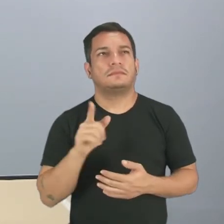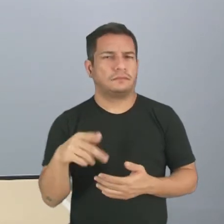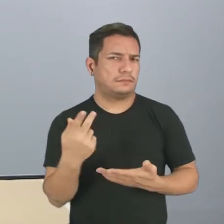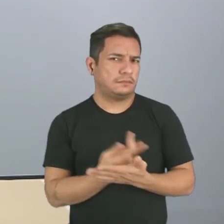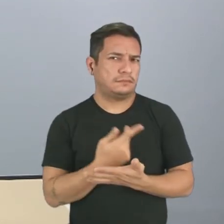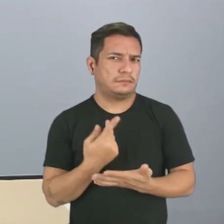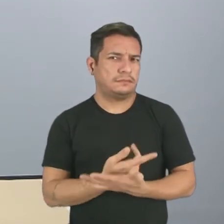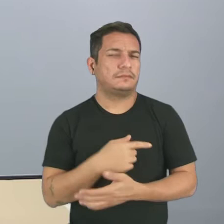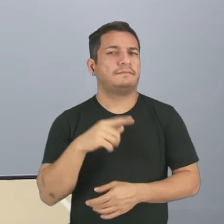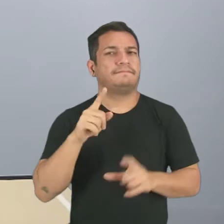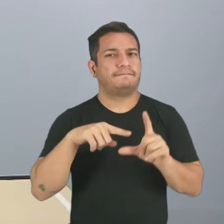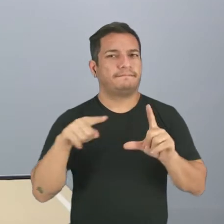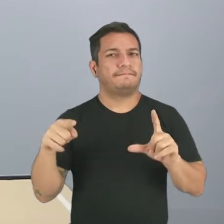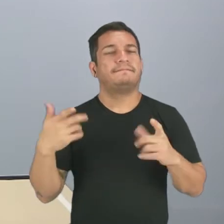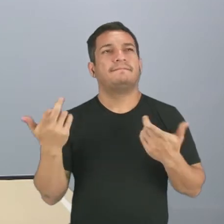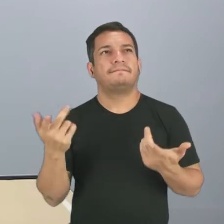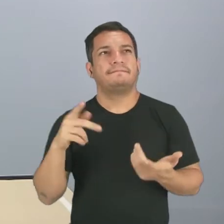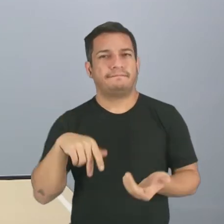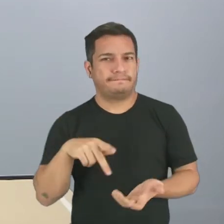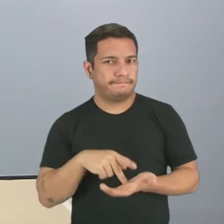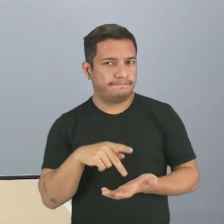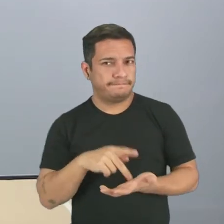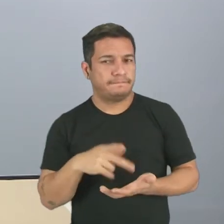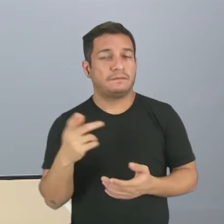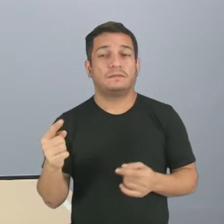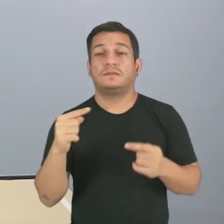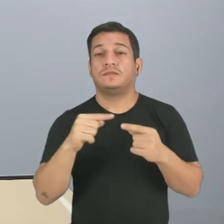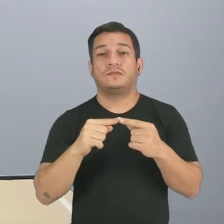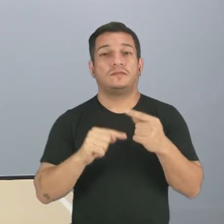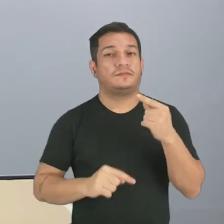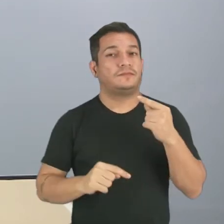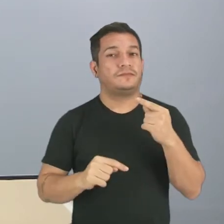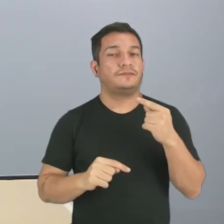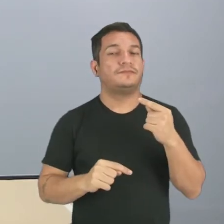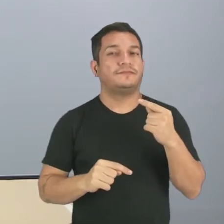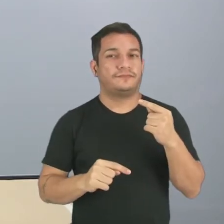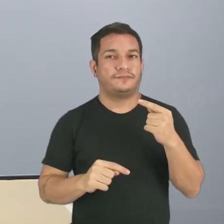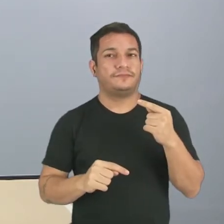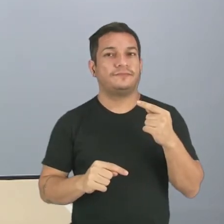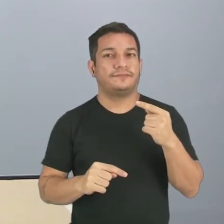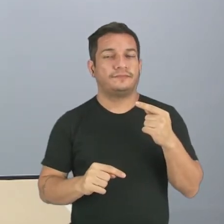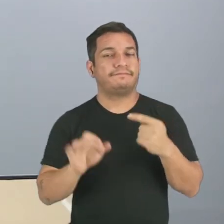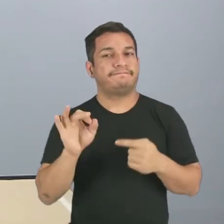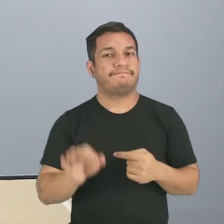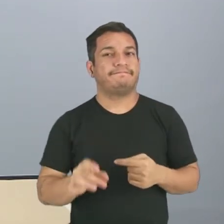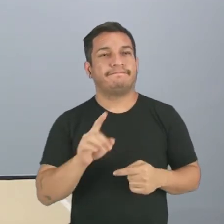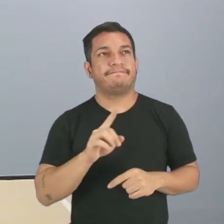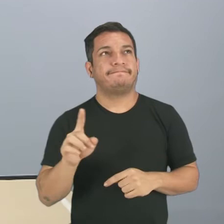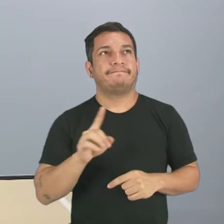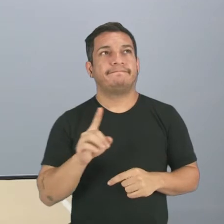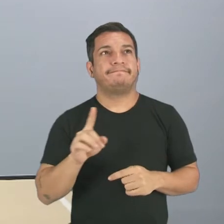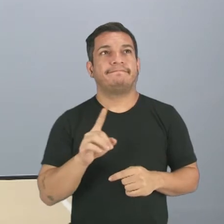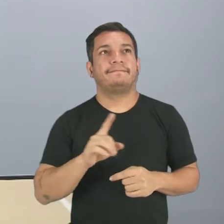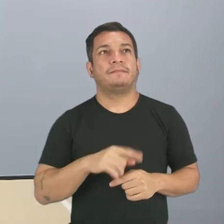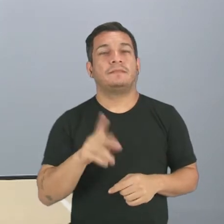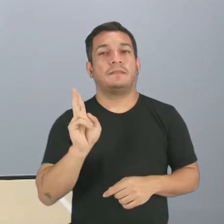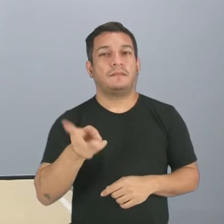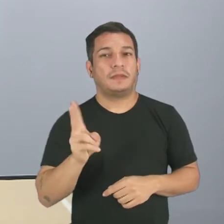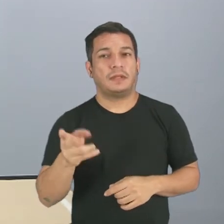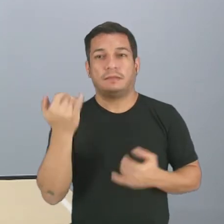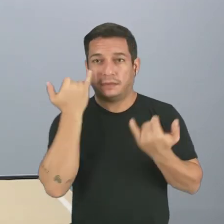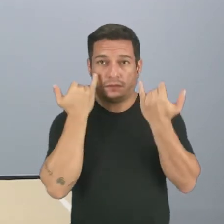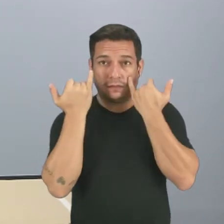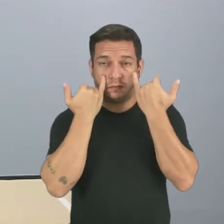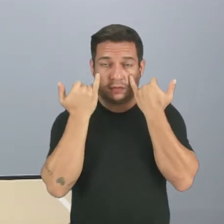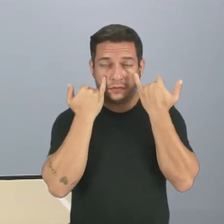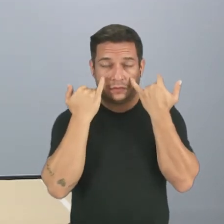coisa errada nesse gráfico, não é mesmo? Que não está sendo correto, não está com as mesmas